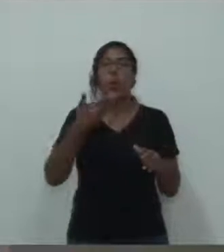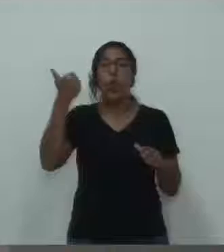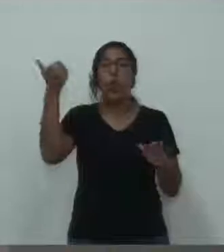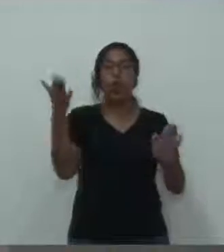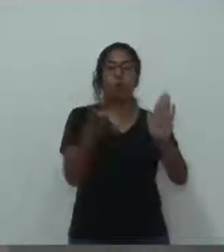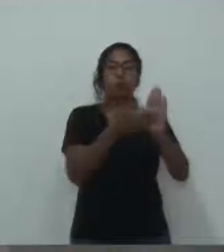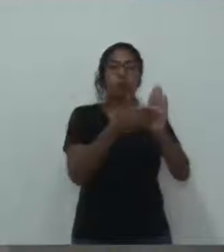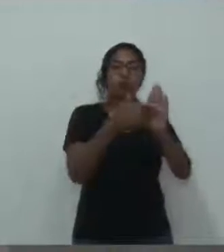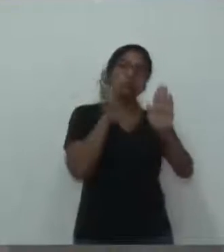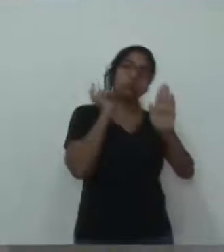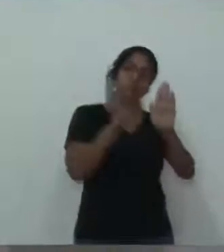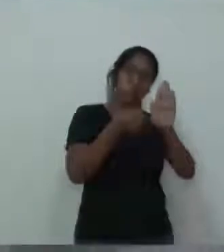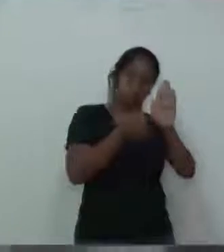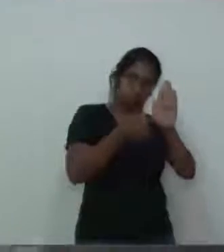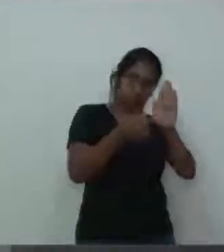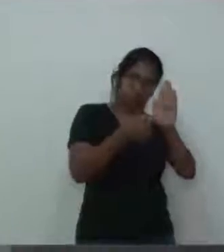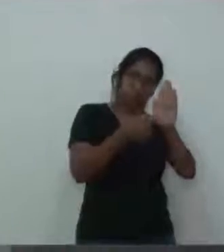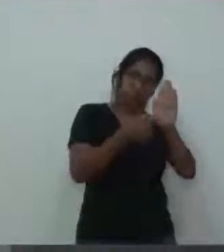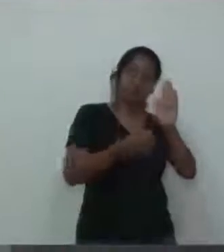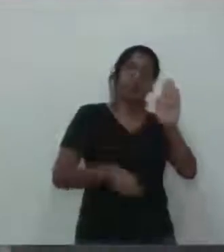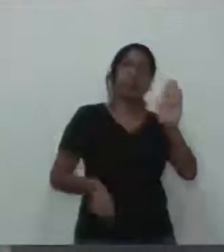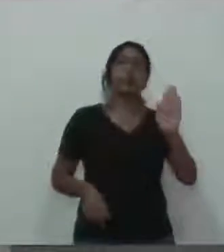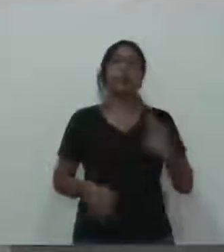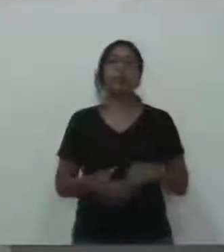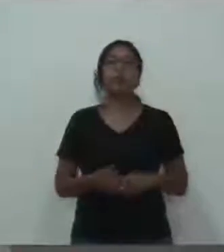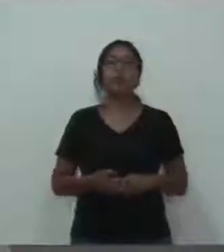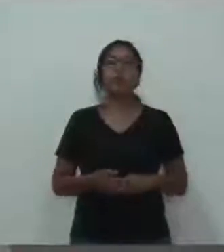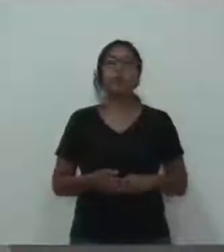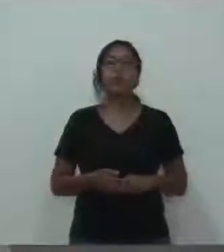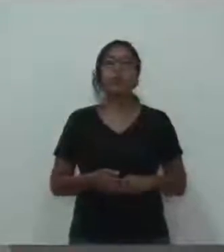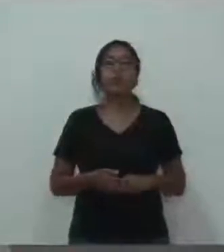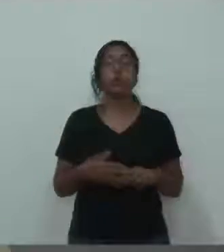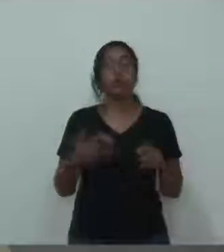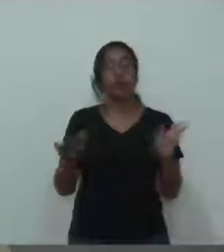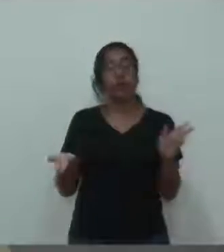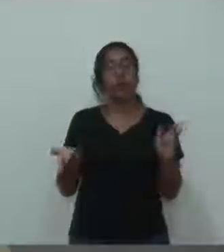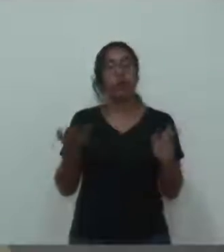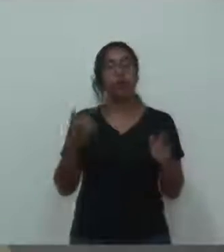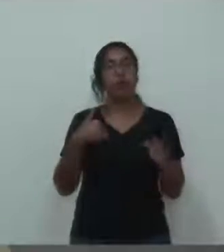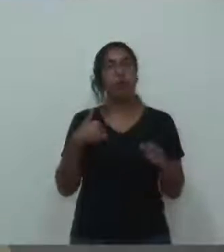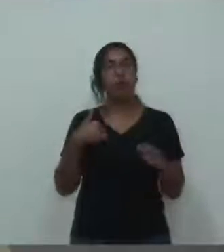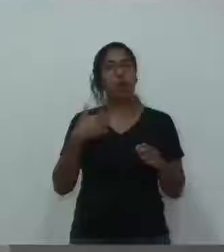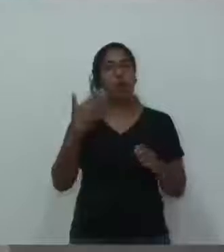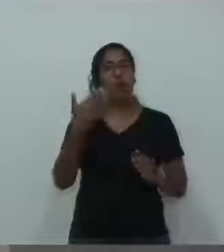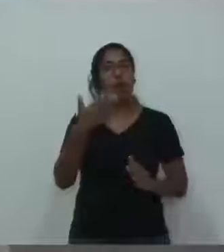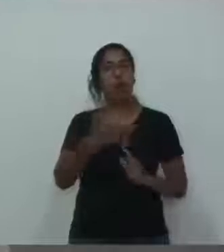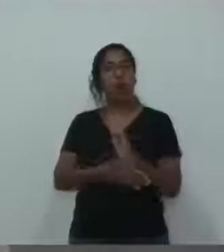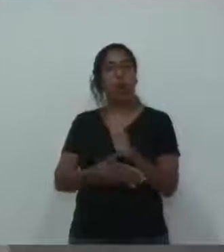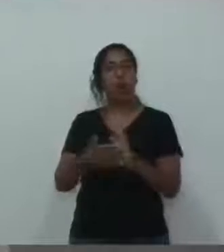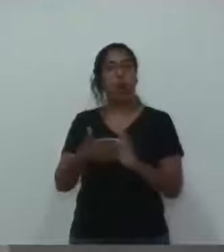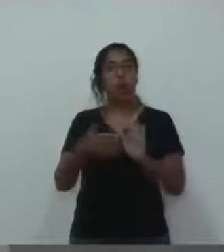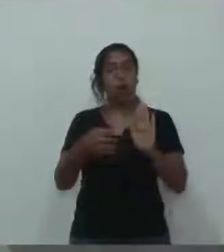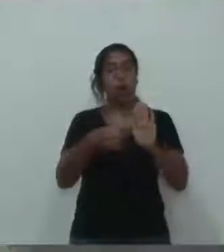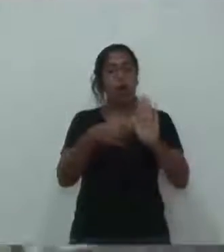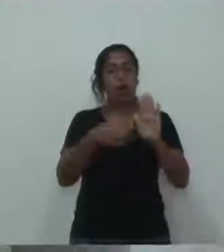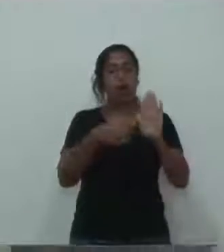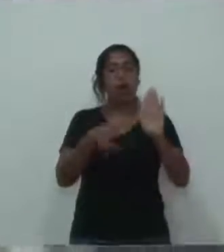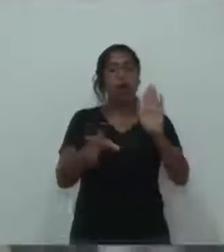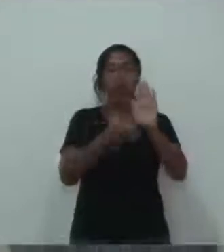também, que não deixa de ser mais uma comissão para debater, né? Por isso, assim, encaminharei favoravelmente a retirada dessa emenda.